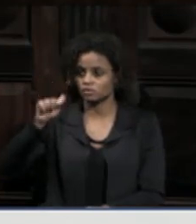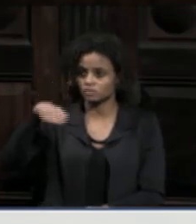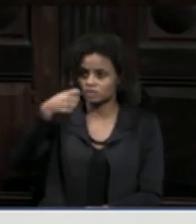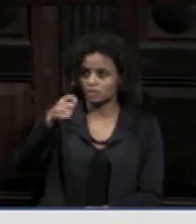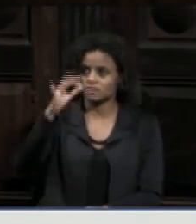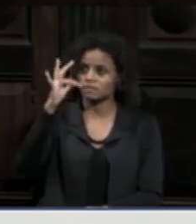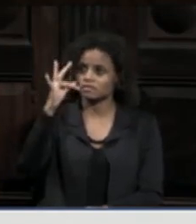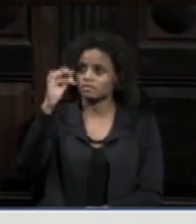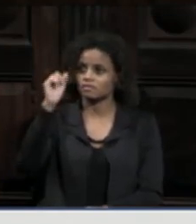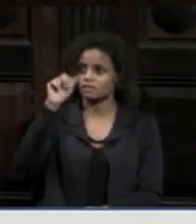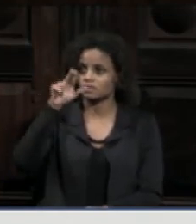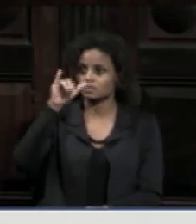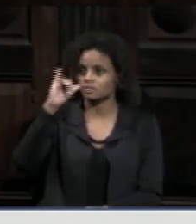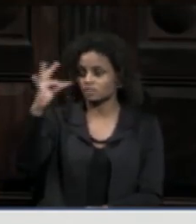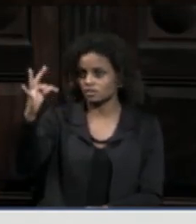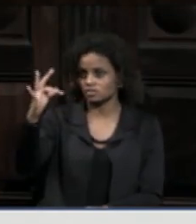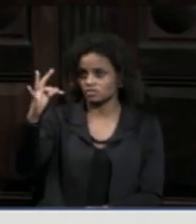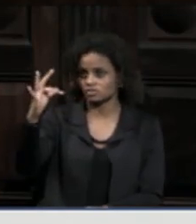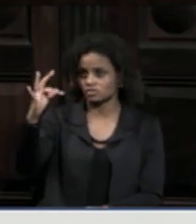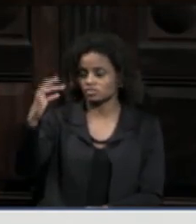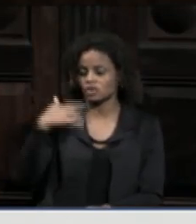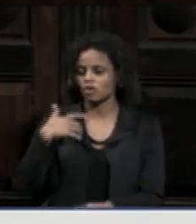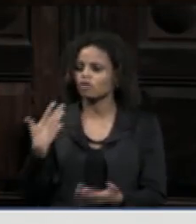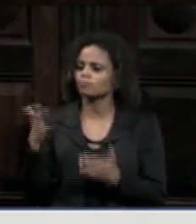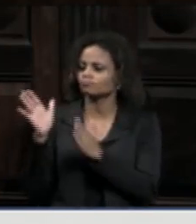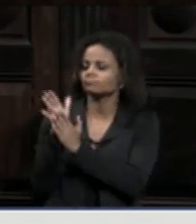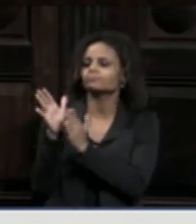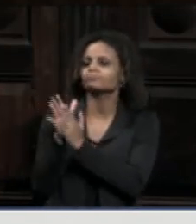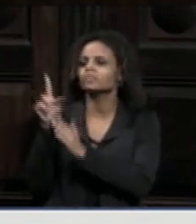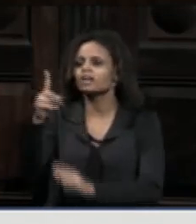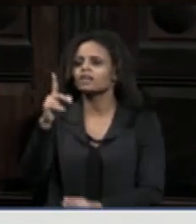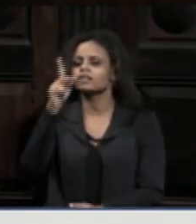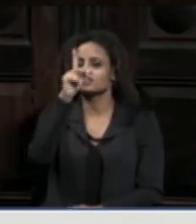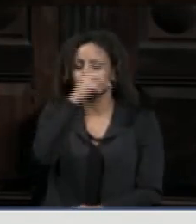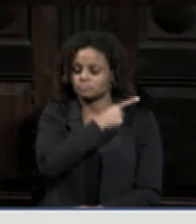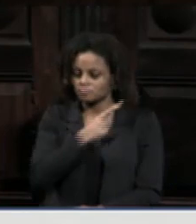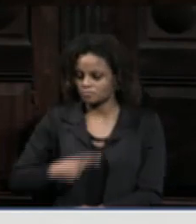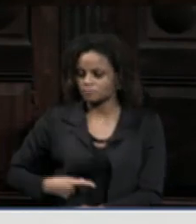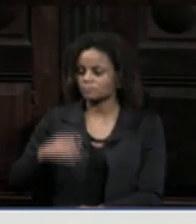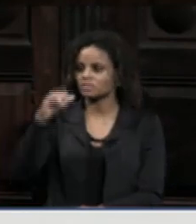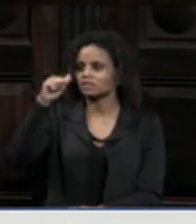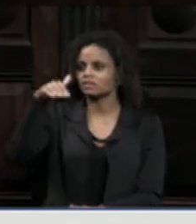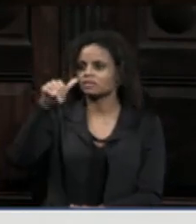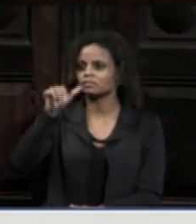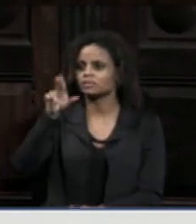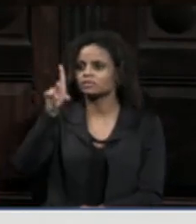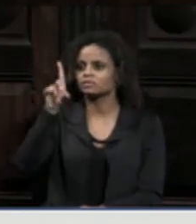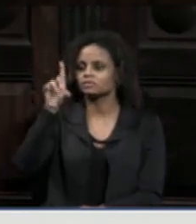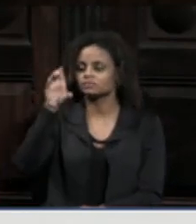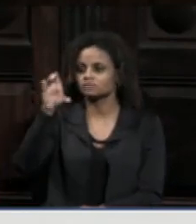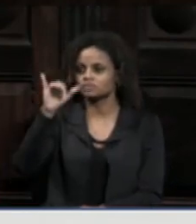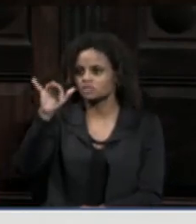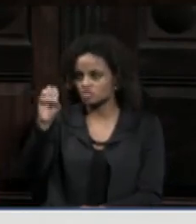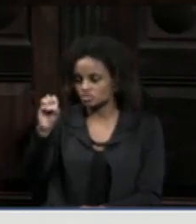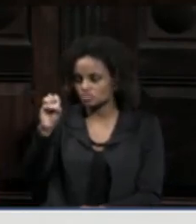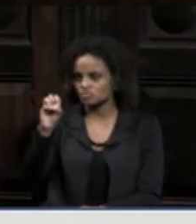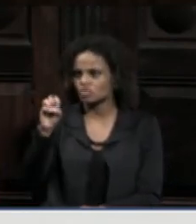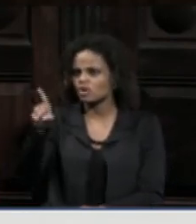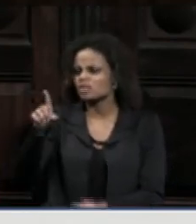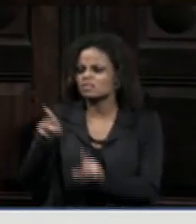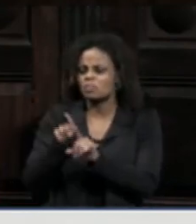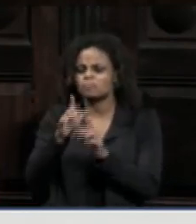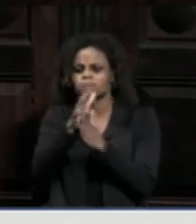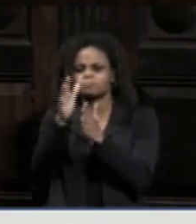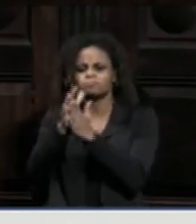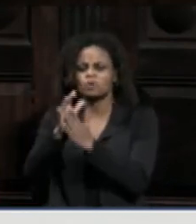aqui cumprimentar o presidente Amâncio, o atual presidente Amâncio, cumprimentar inúmeros presidentes e